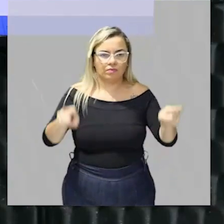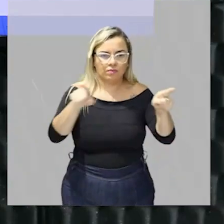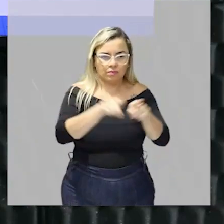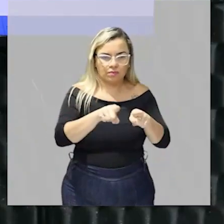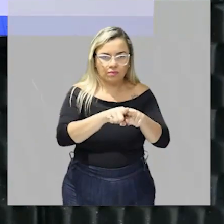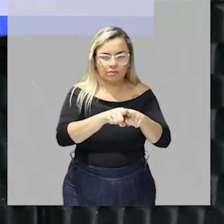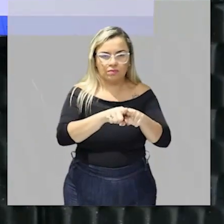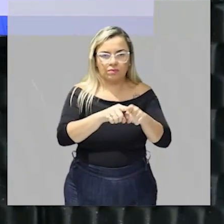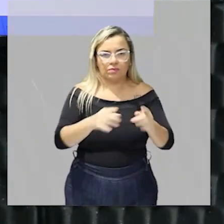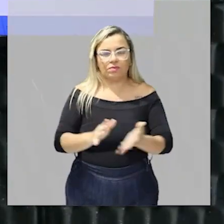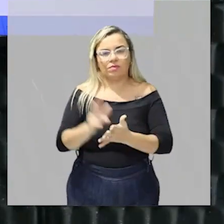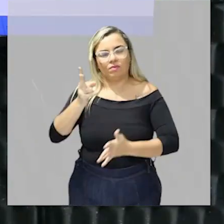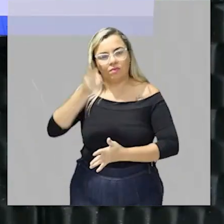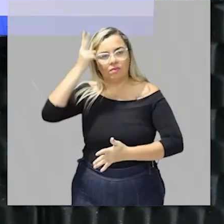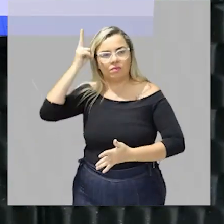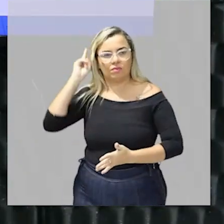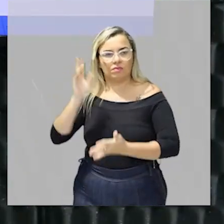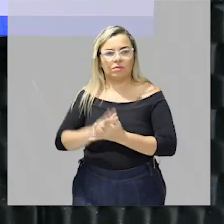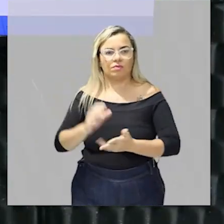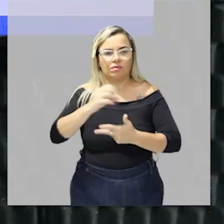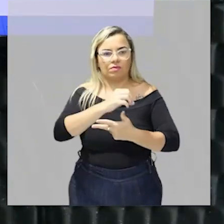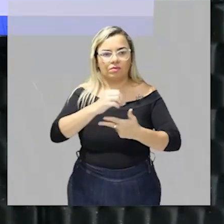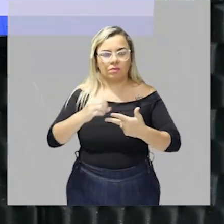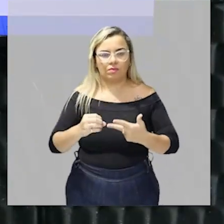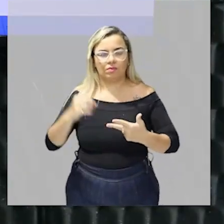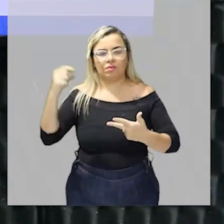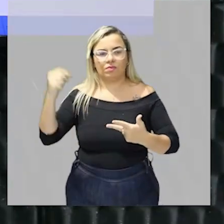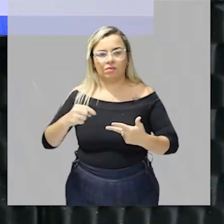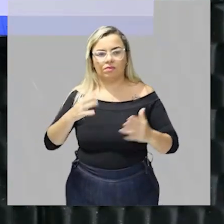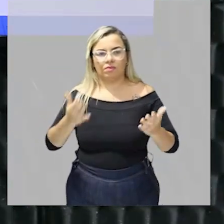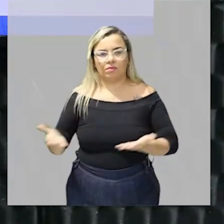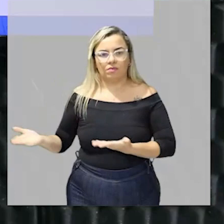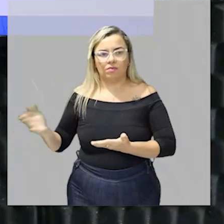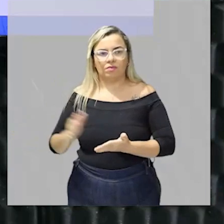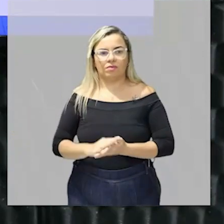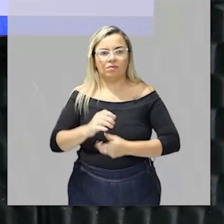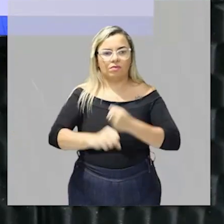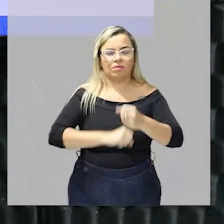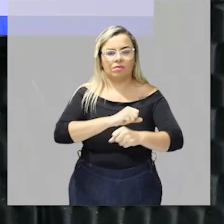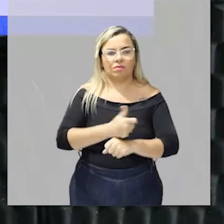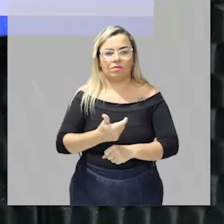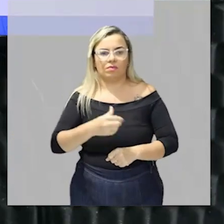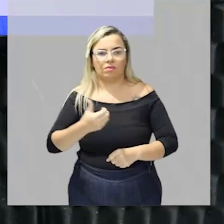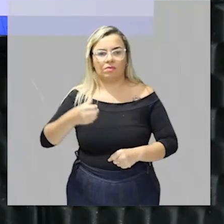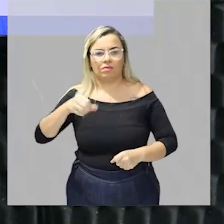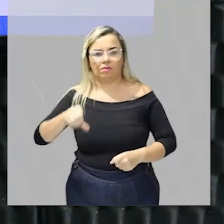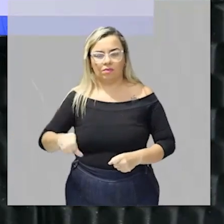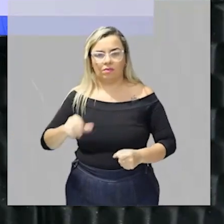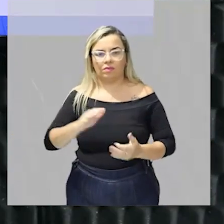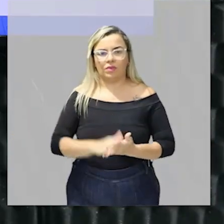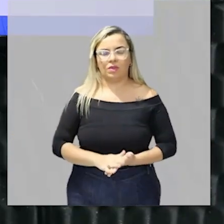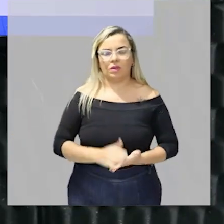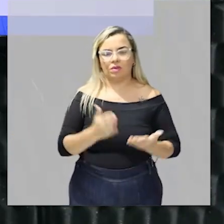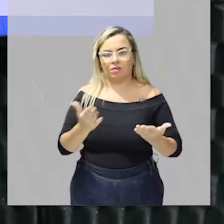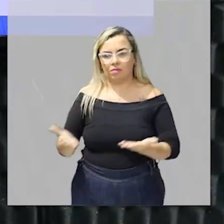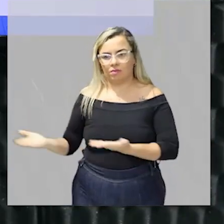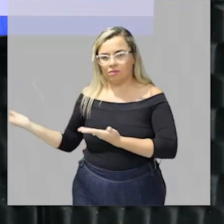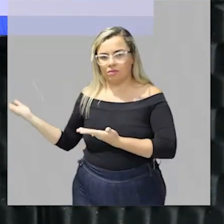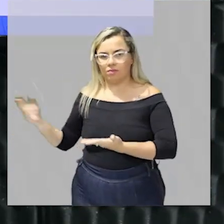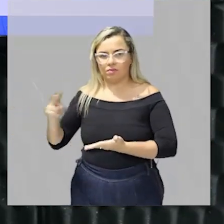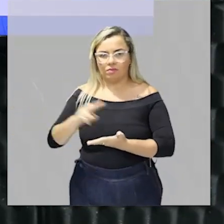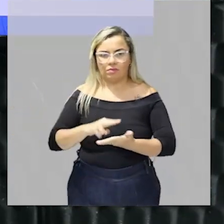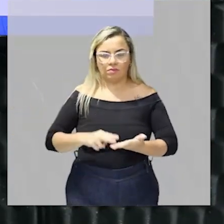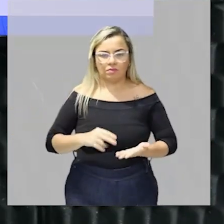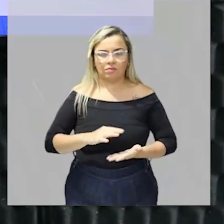no vestibular do Enem, o terceiro item questão, vestibular do Enem 2019. As brigadas internacionais foram